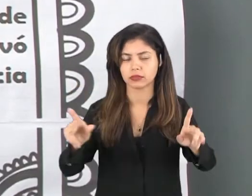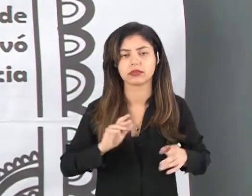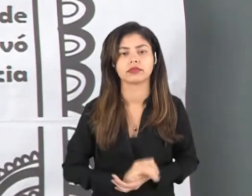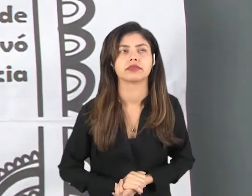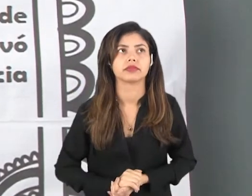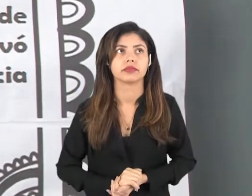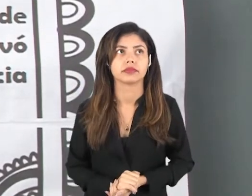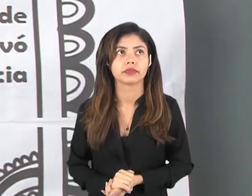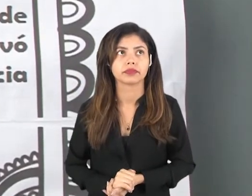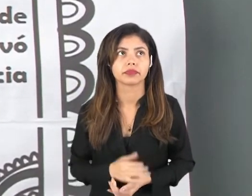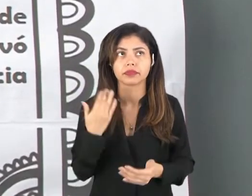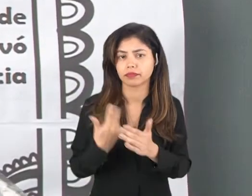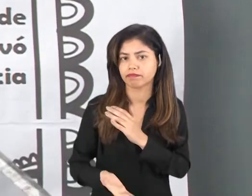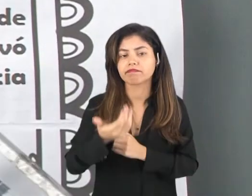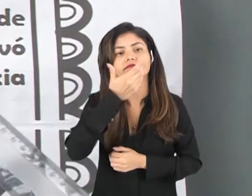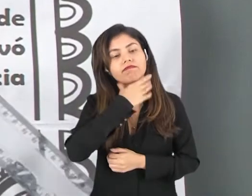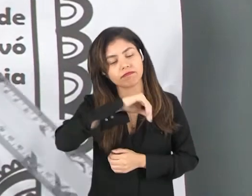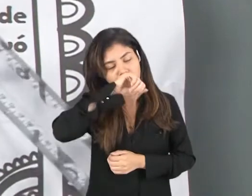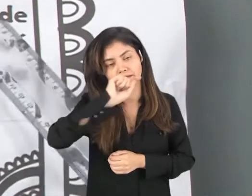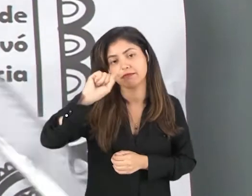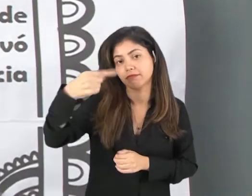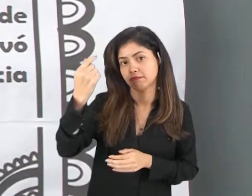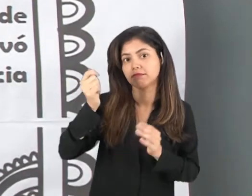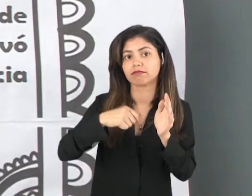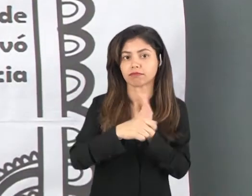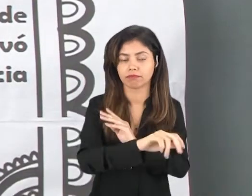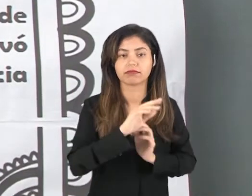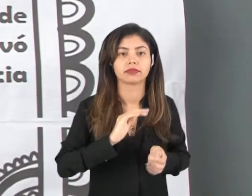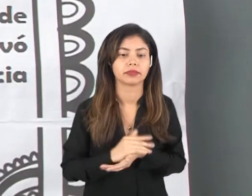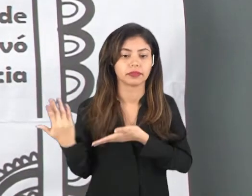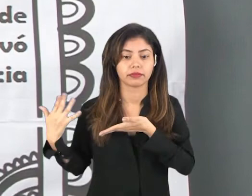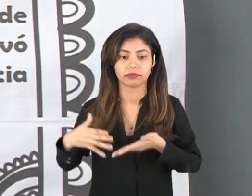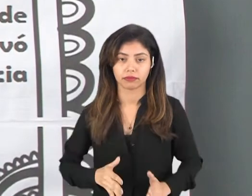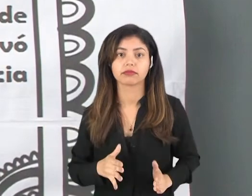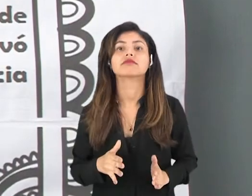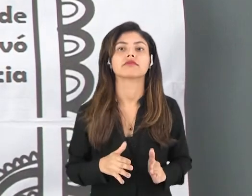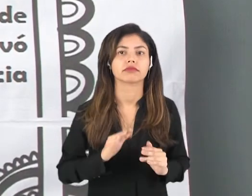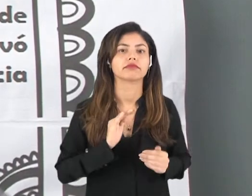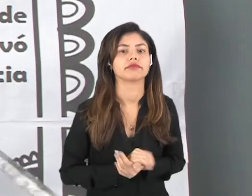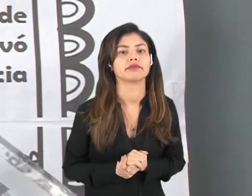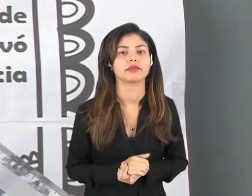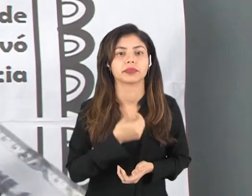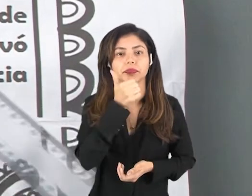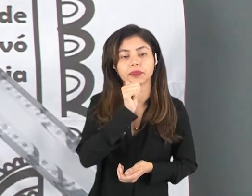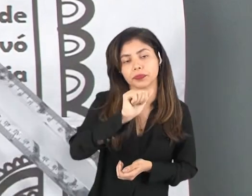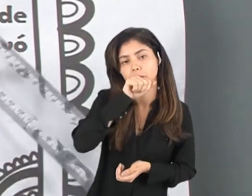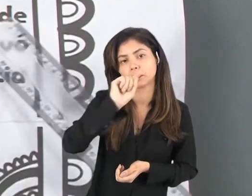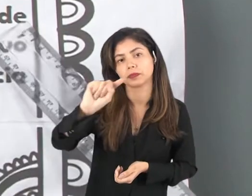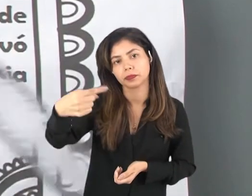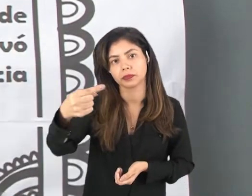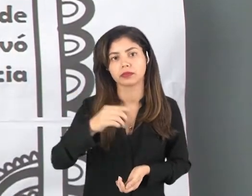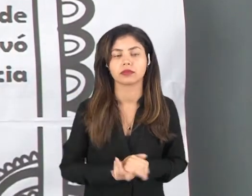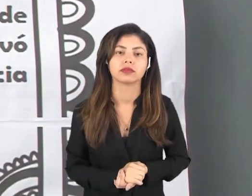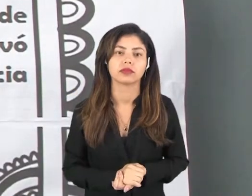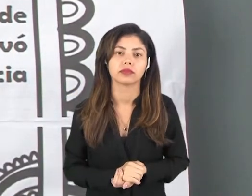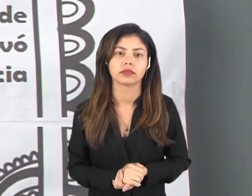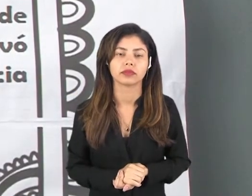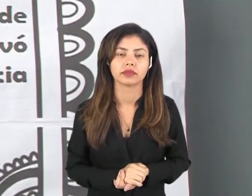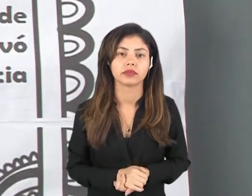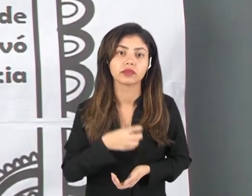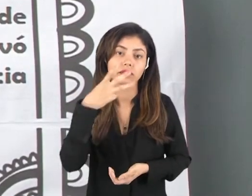Tá? Perdeu o pai poucos meses antes de seu nascimento e a mãe logo depois de